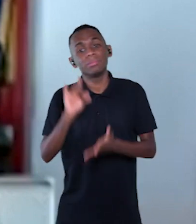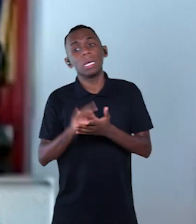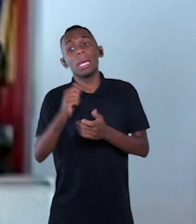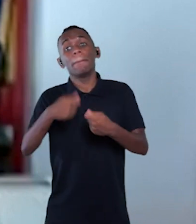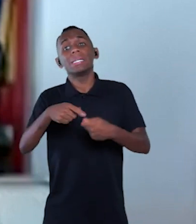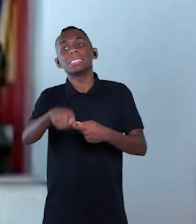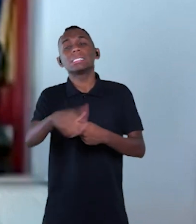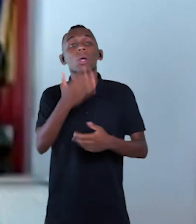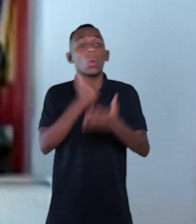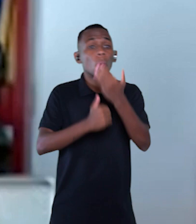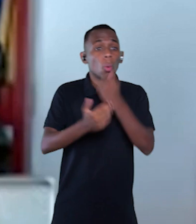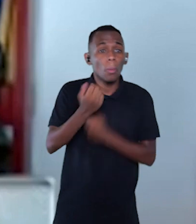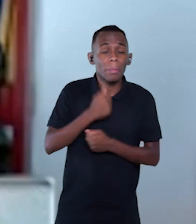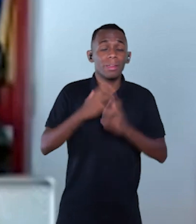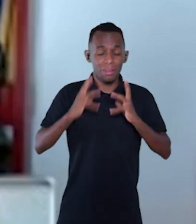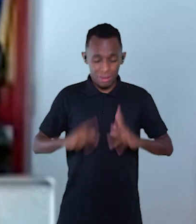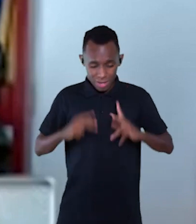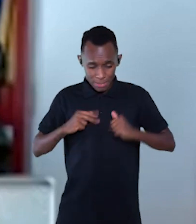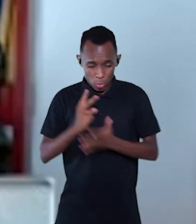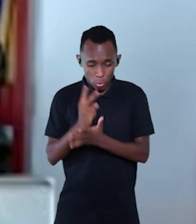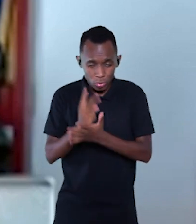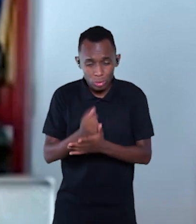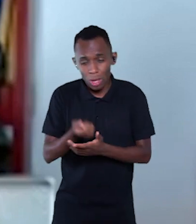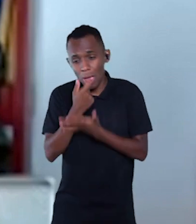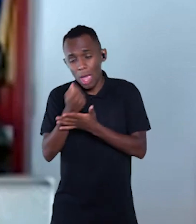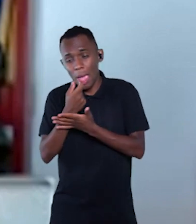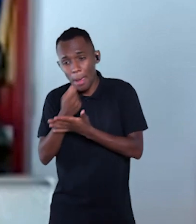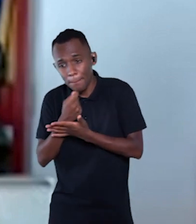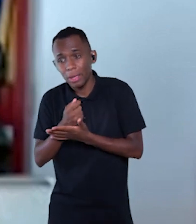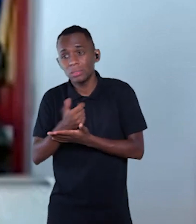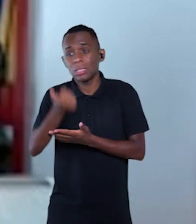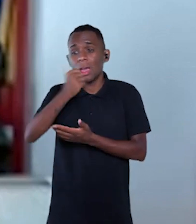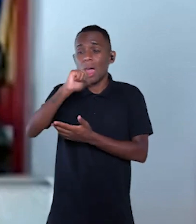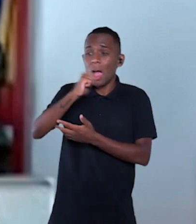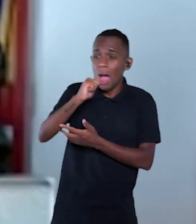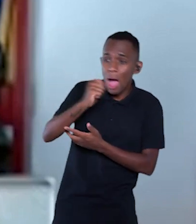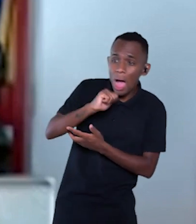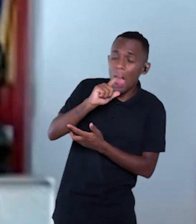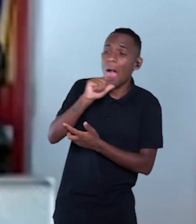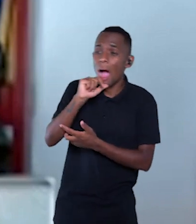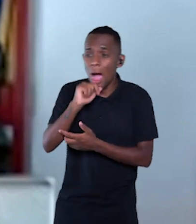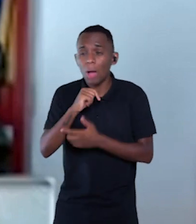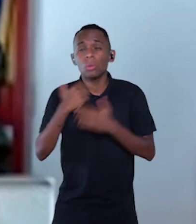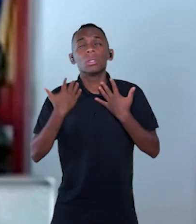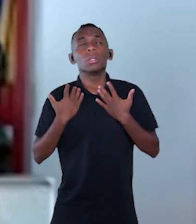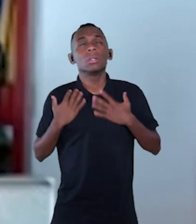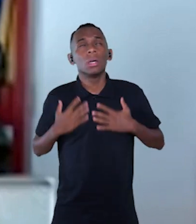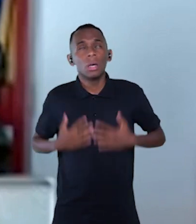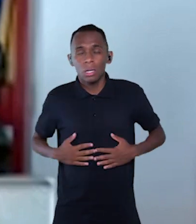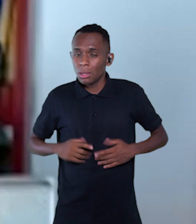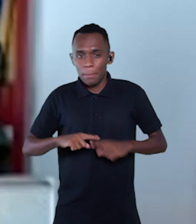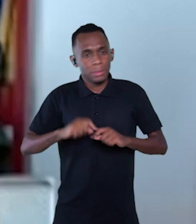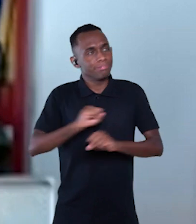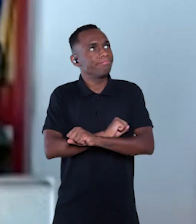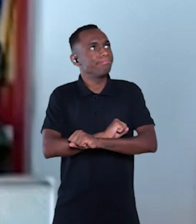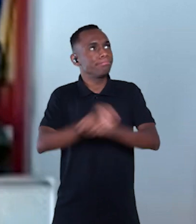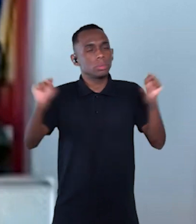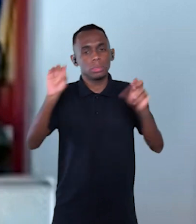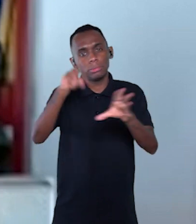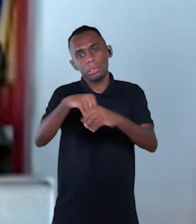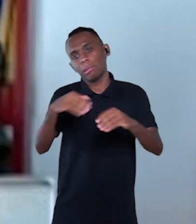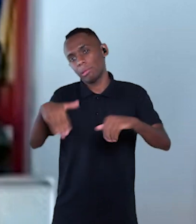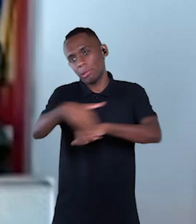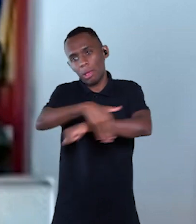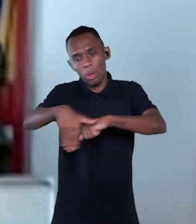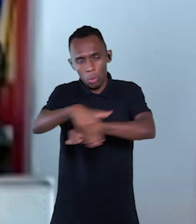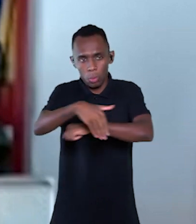mais difícil. Ele precisava comer, manter a higiene, tomar os remédios, se hidratar, descansar, coisas impossíveis de serem